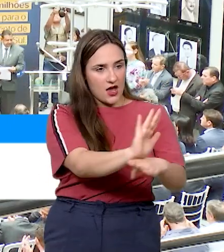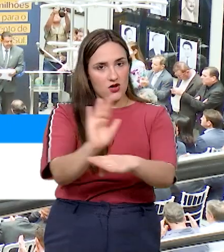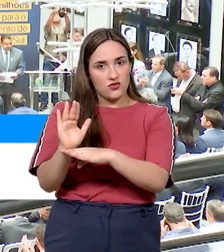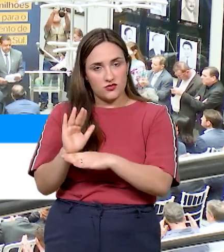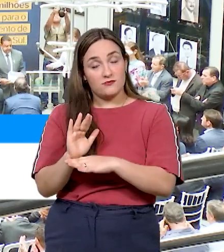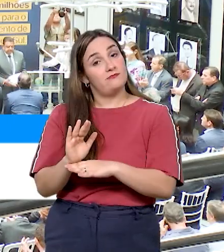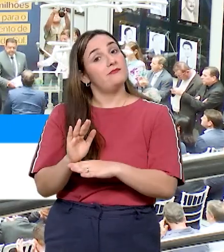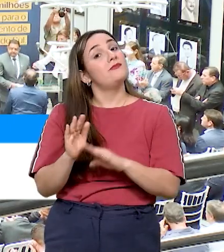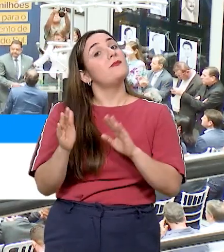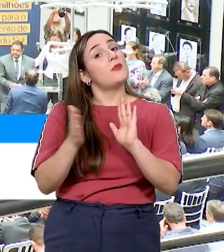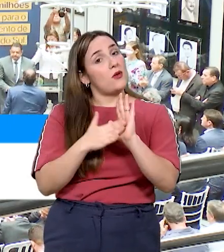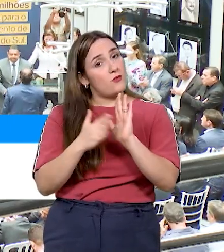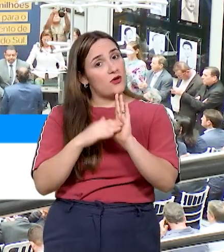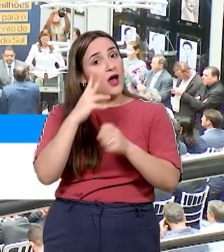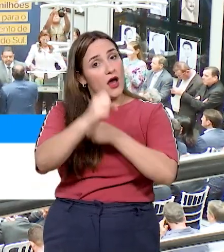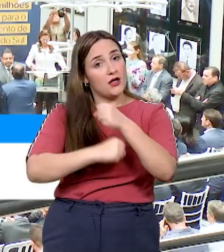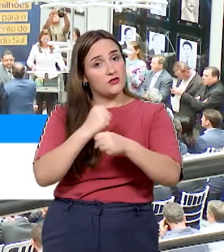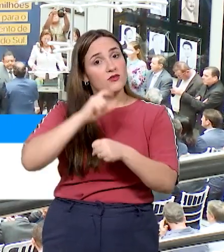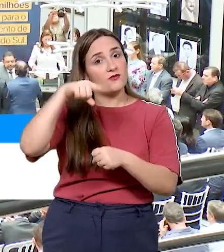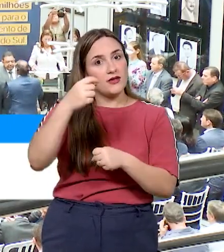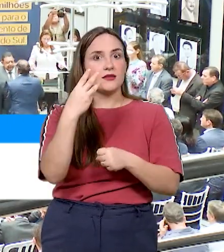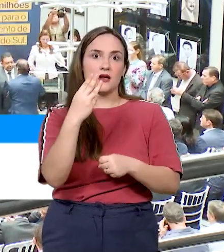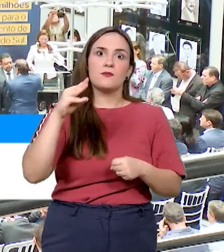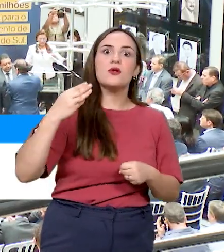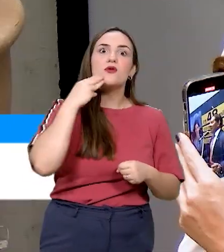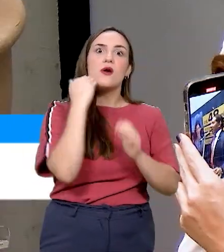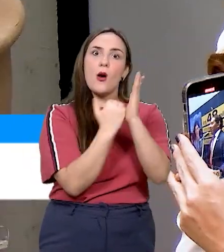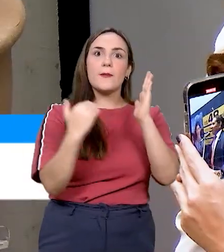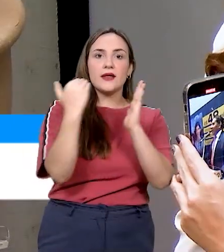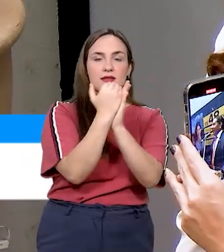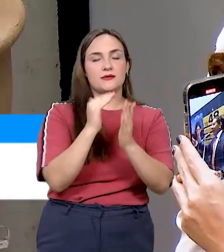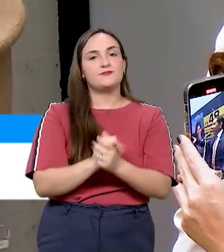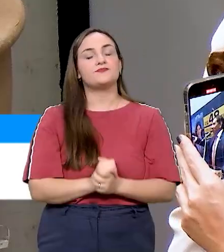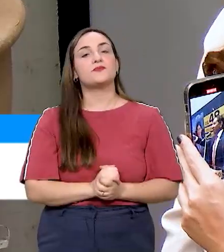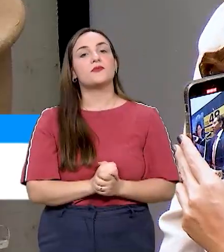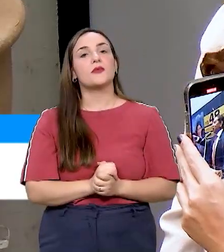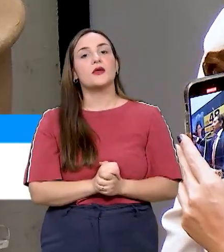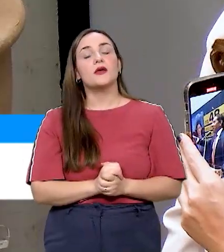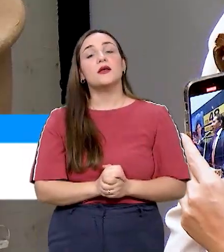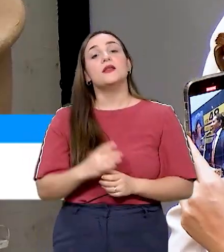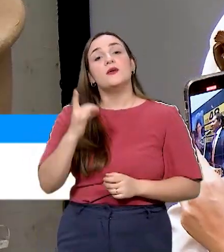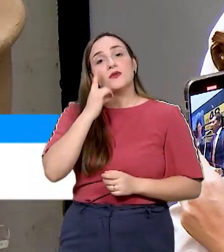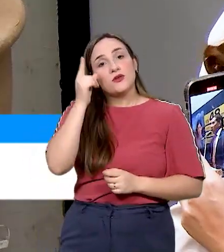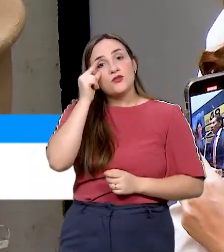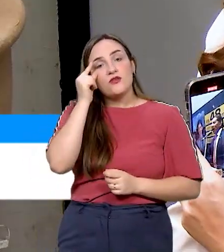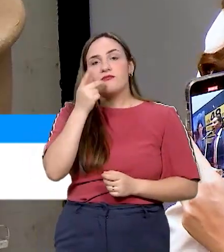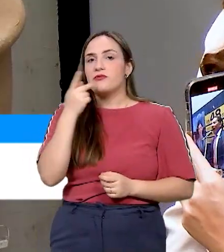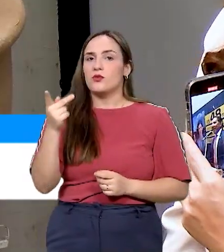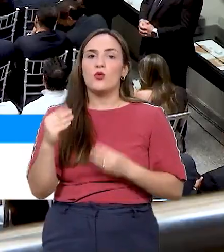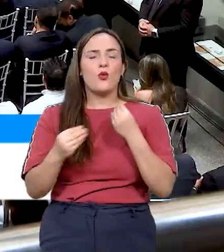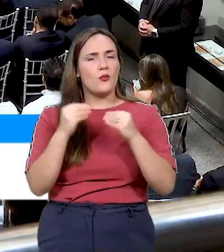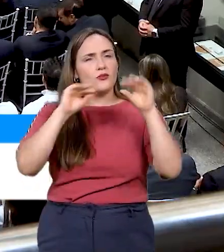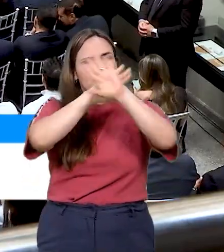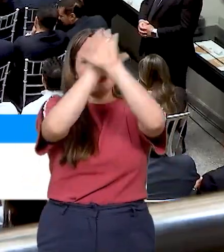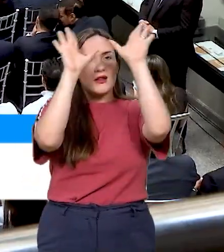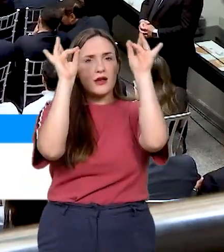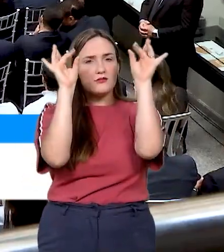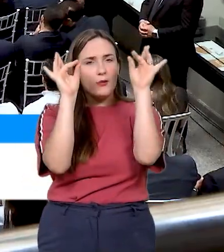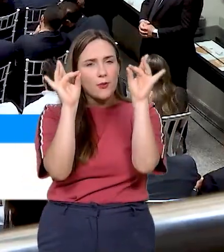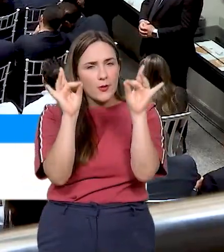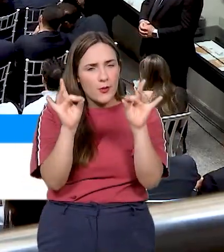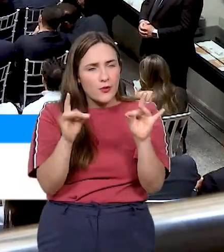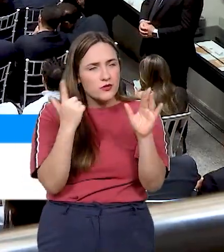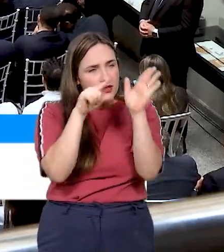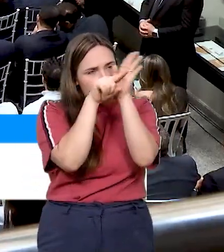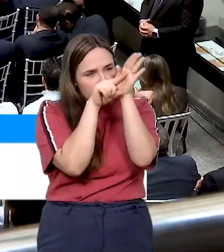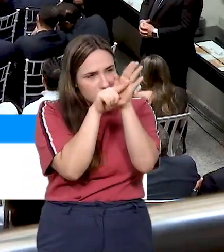próximo ano, a previsão é que este valor chegue a 3 milhões. O presidente da Lemes, deputado Gerson Claro, falou da transparência